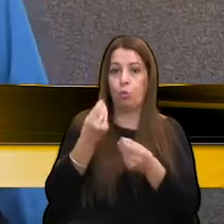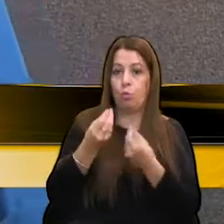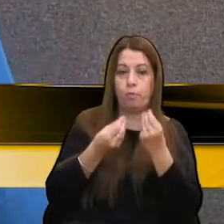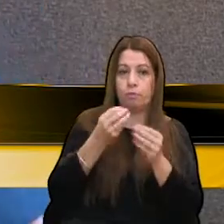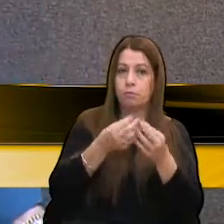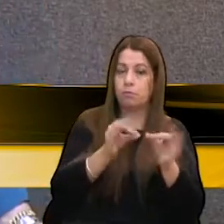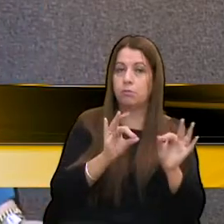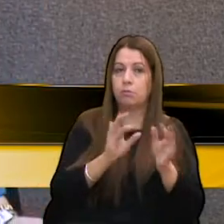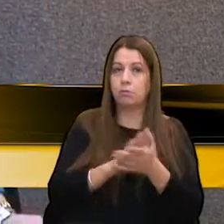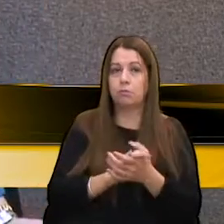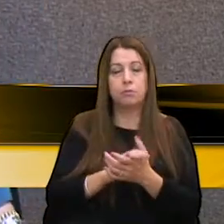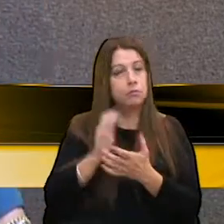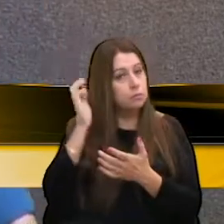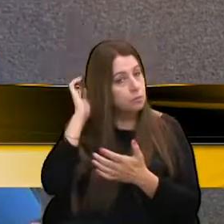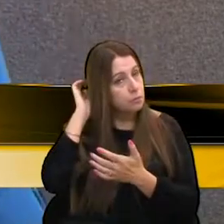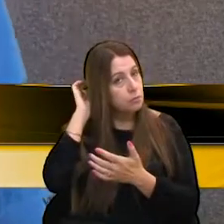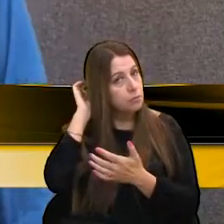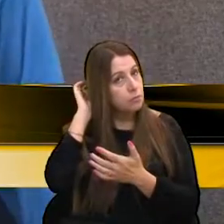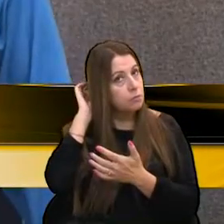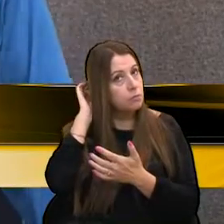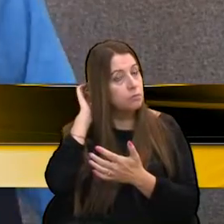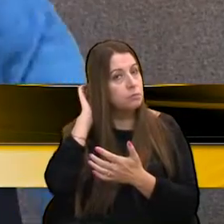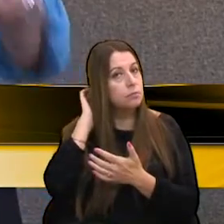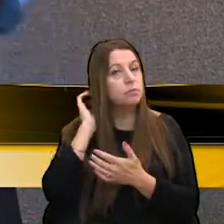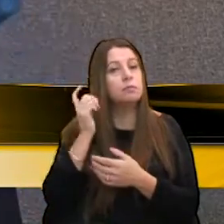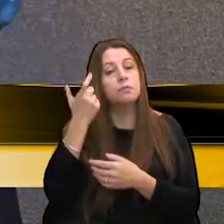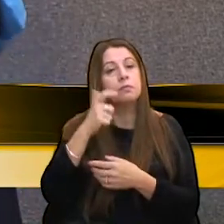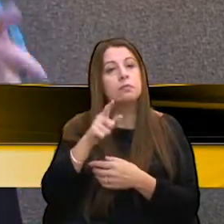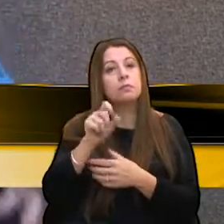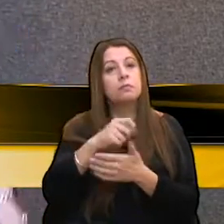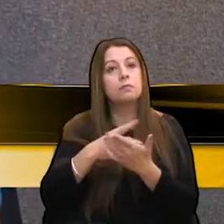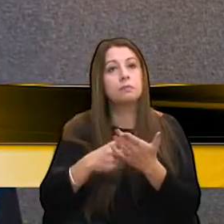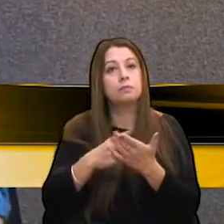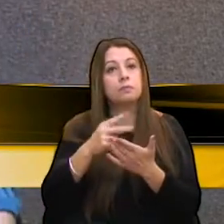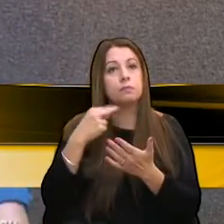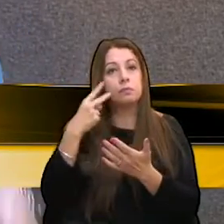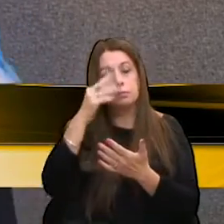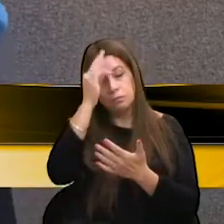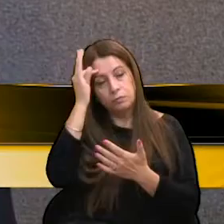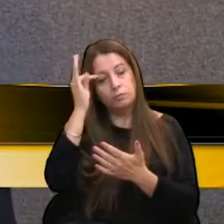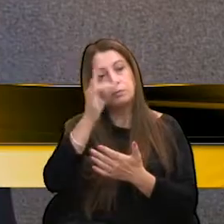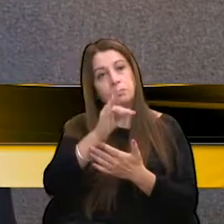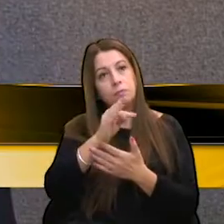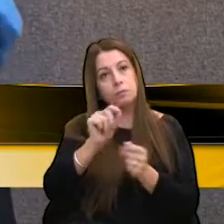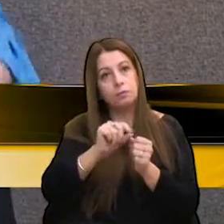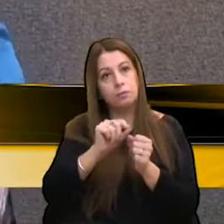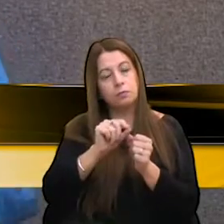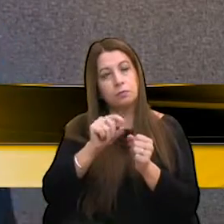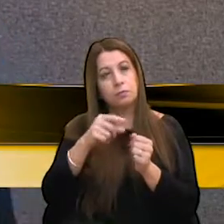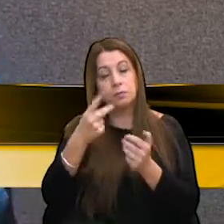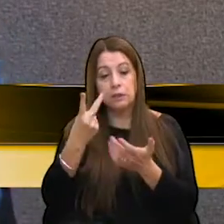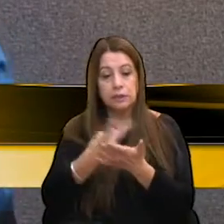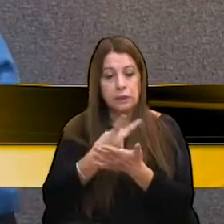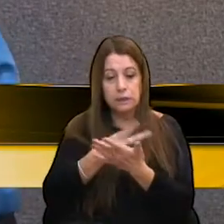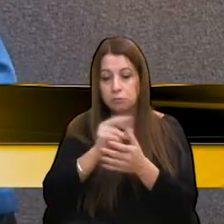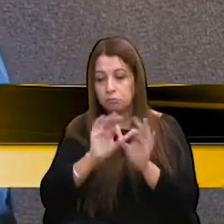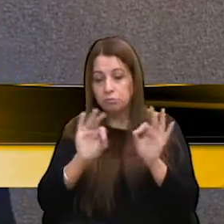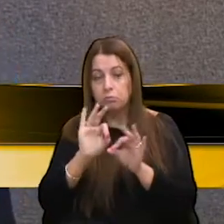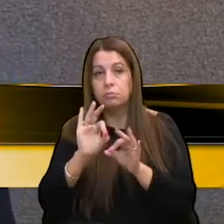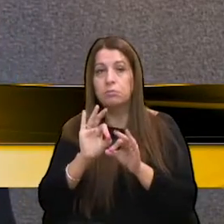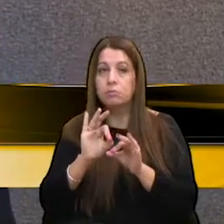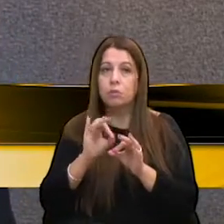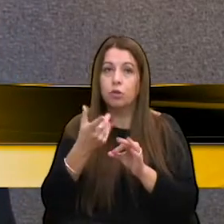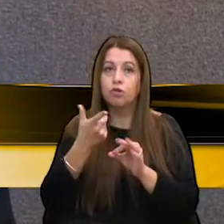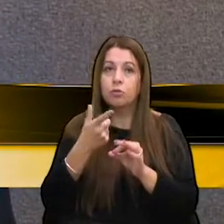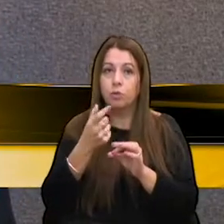né? Aí não tem Cristo que salve. Eu acho que nesse projeto, vereador Toico, Vossa Senhoria, fazendo essa correção, provavelmente